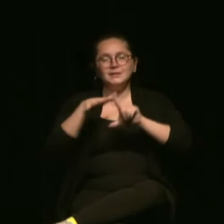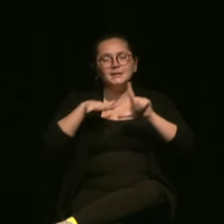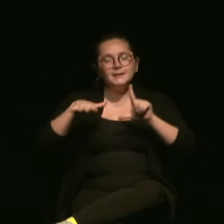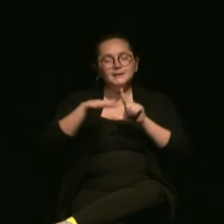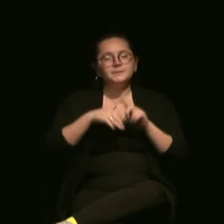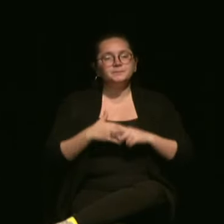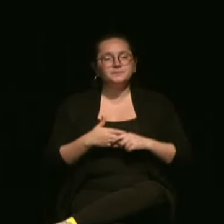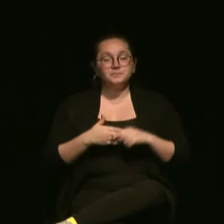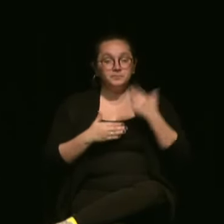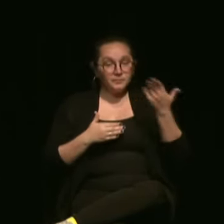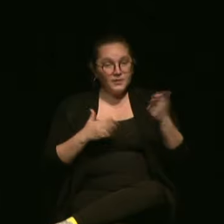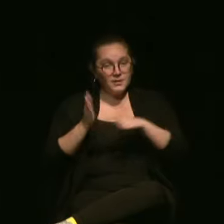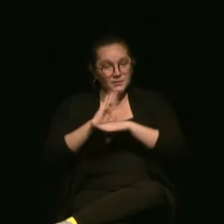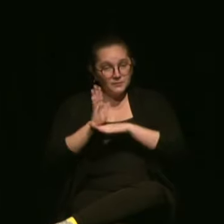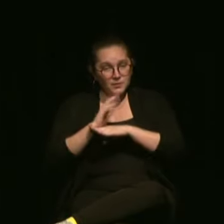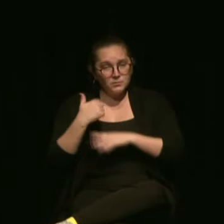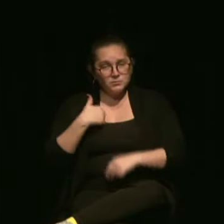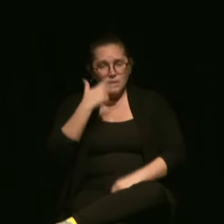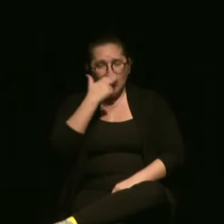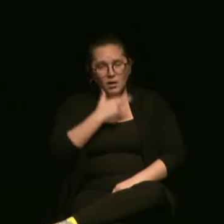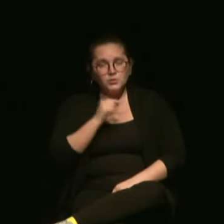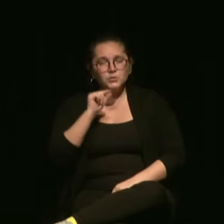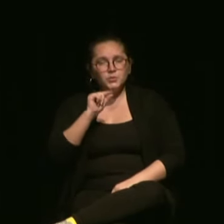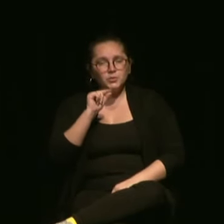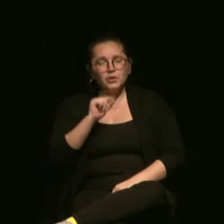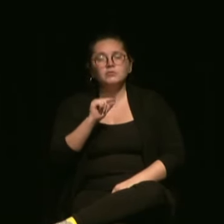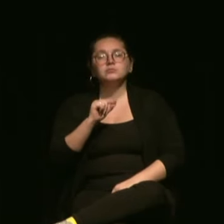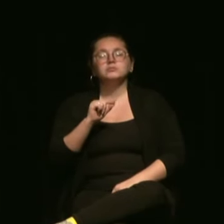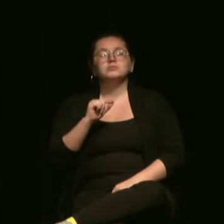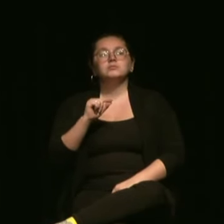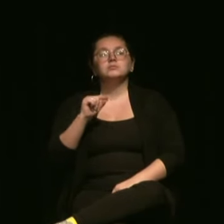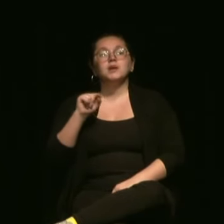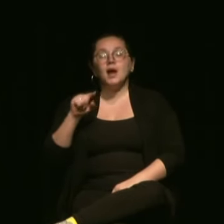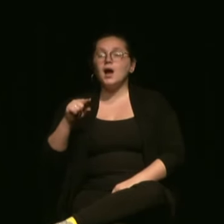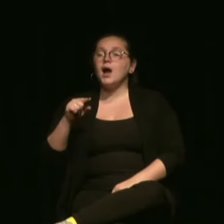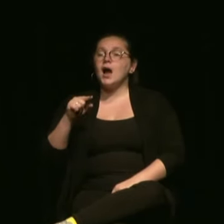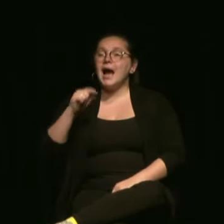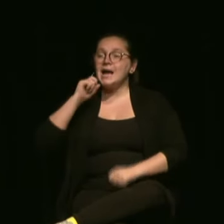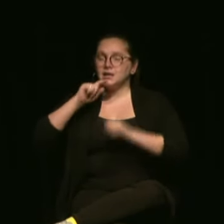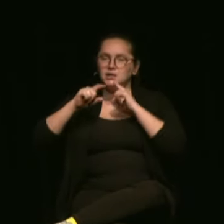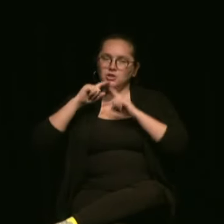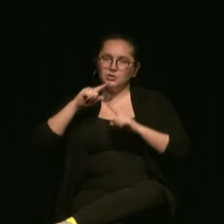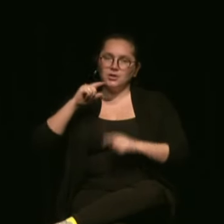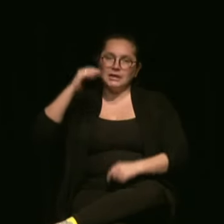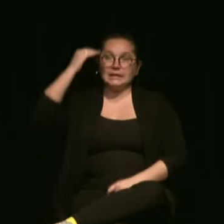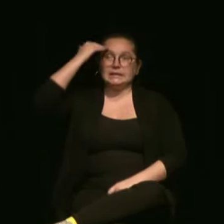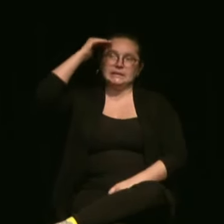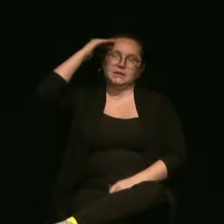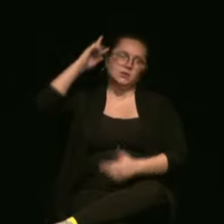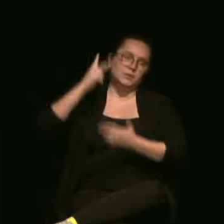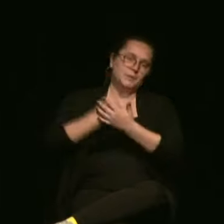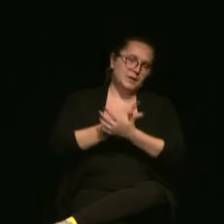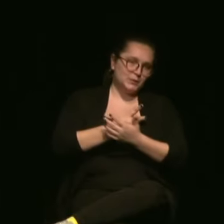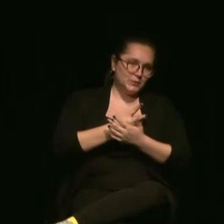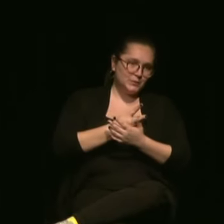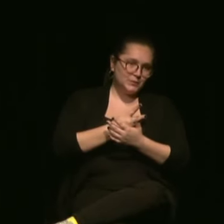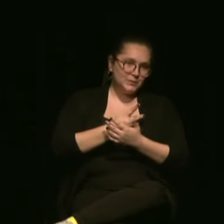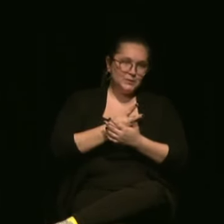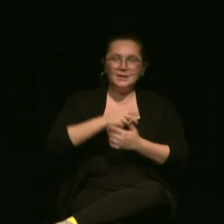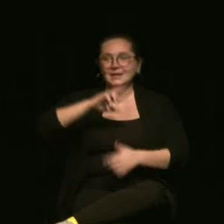cena, eu acho que é um filme que, de modo geral, a crítica entendeu mal. Não o